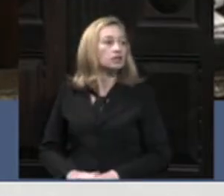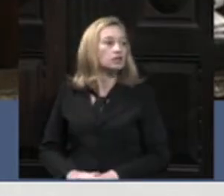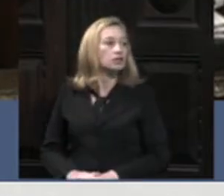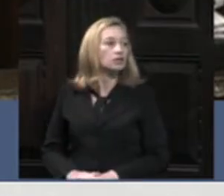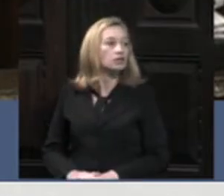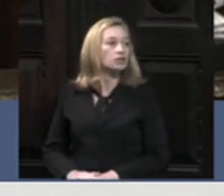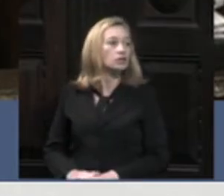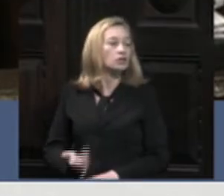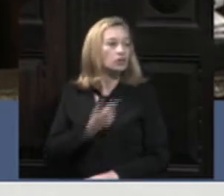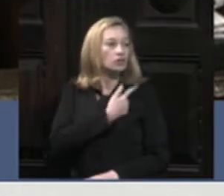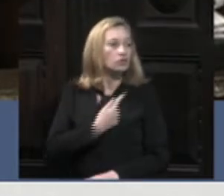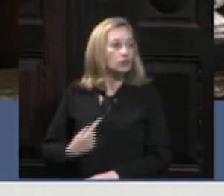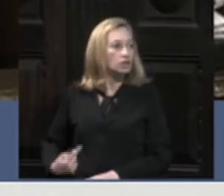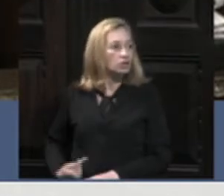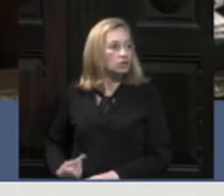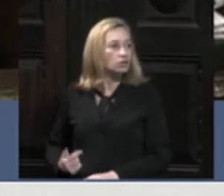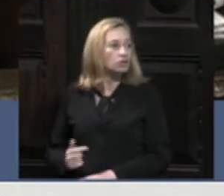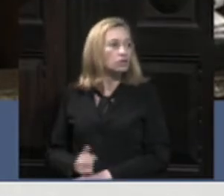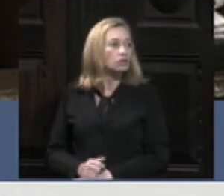O governador